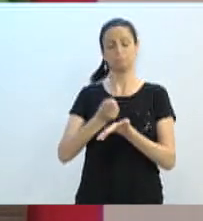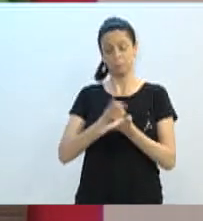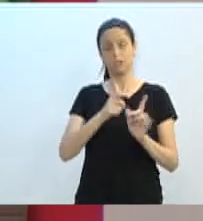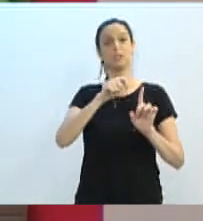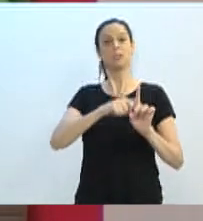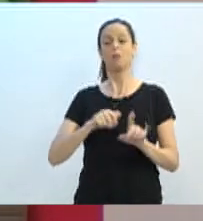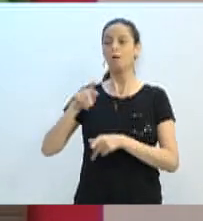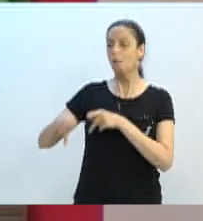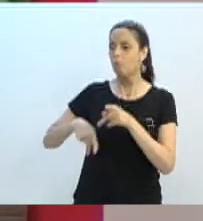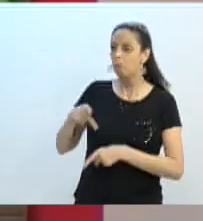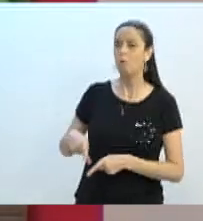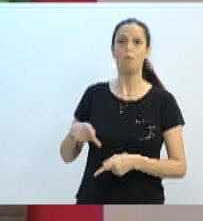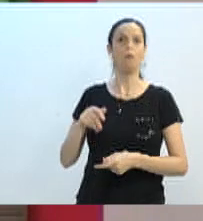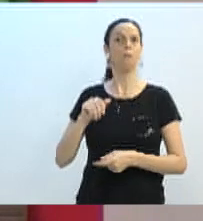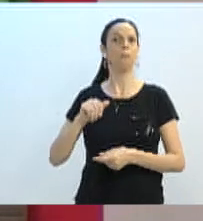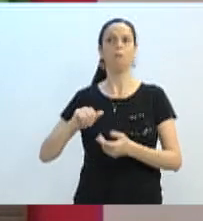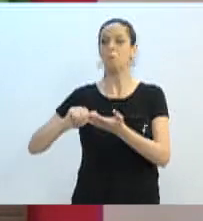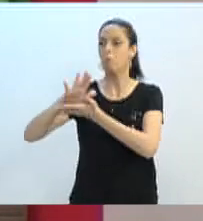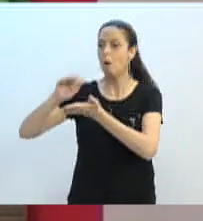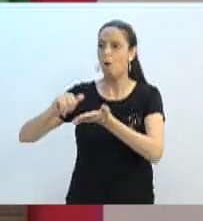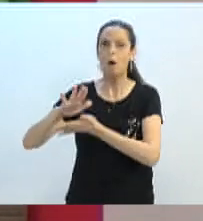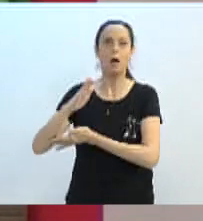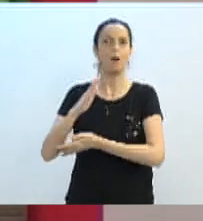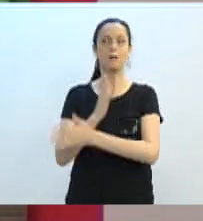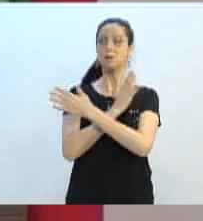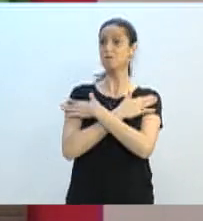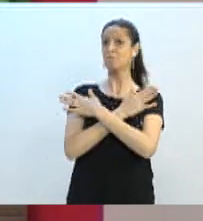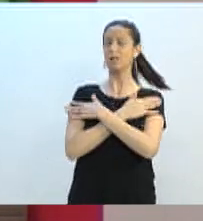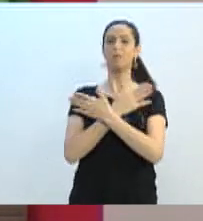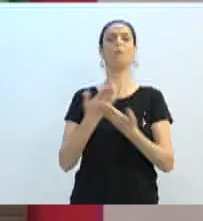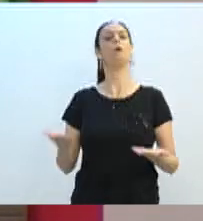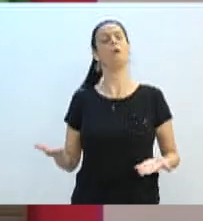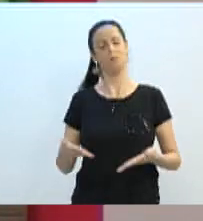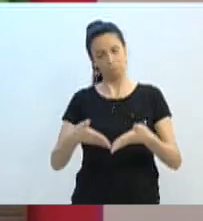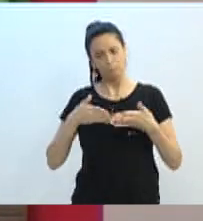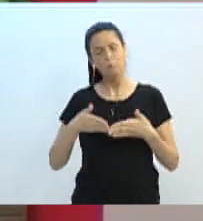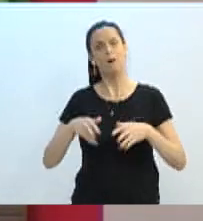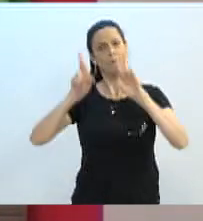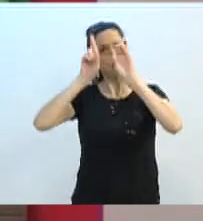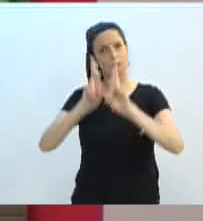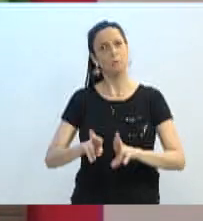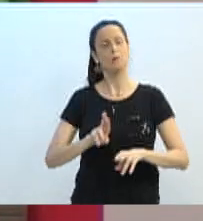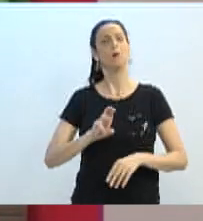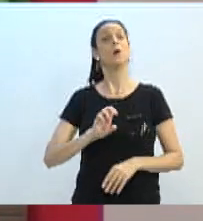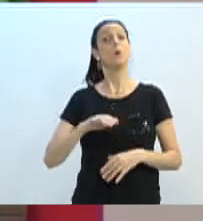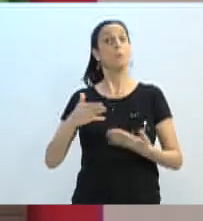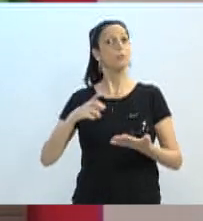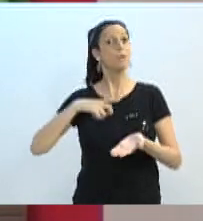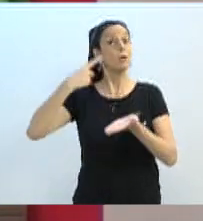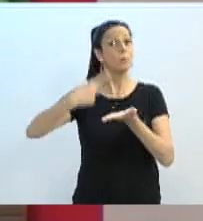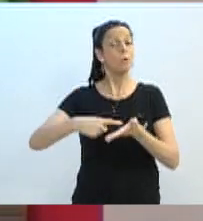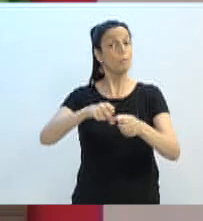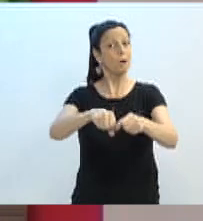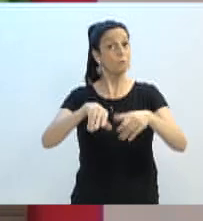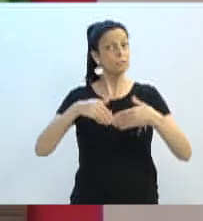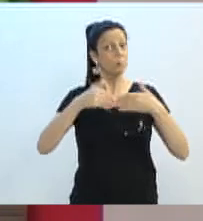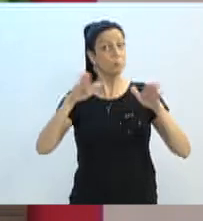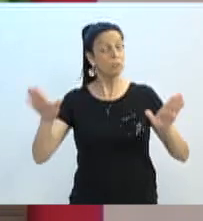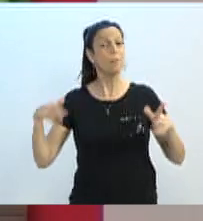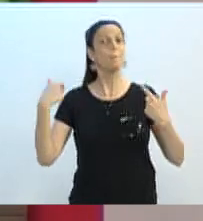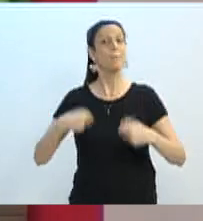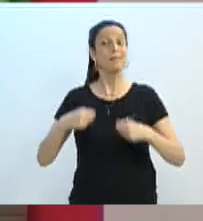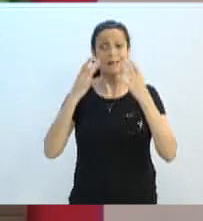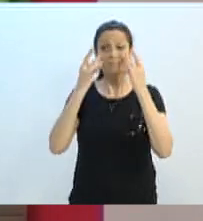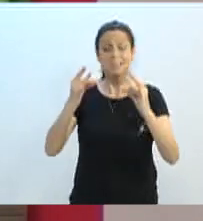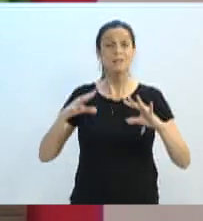população perdendo os seus empregos. Então, minha gente, vamos nos respeitar. Quando tivermos audiência pública aqui, vamos ouvir a todos, vamos botar